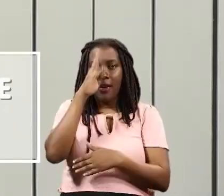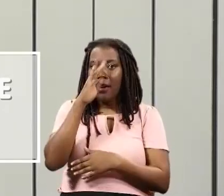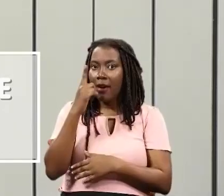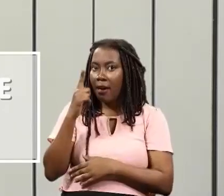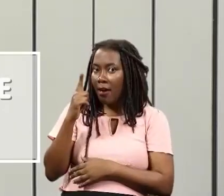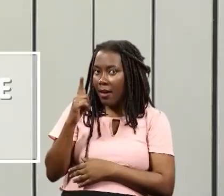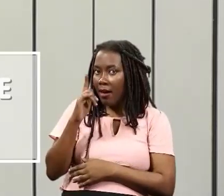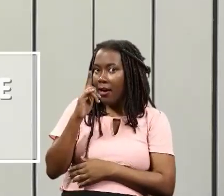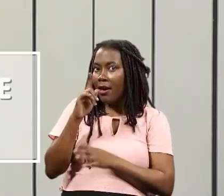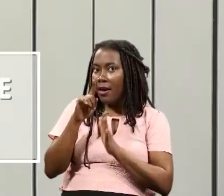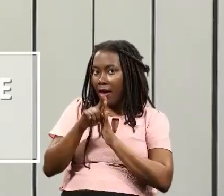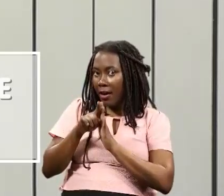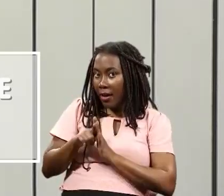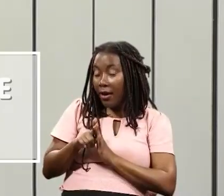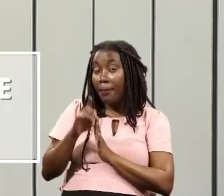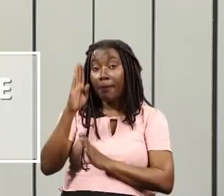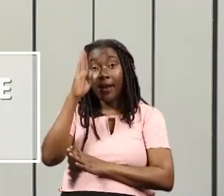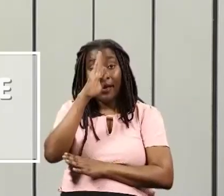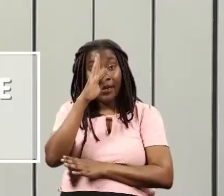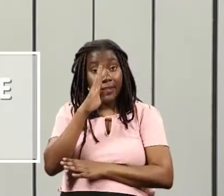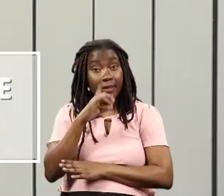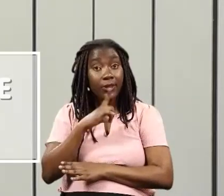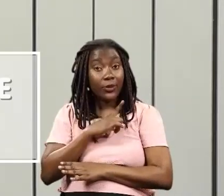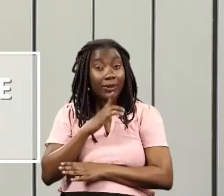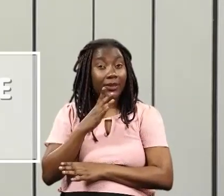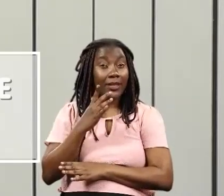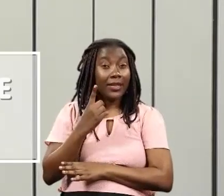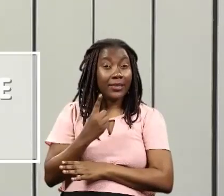Geografia e Estatística, o Brasil tem